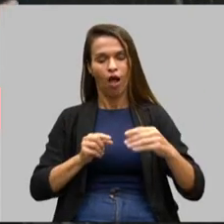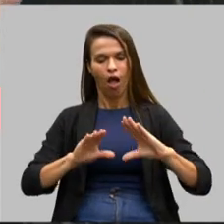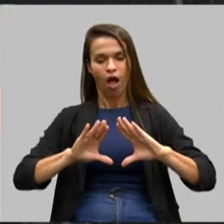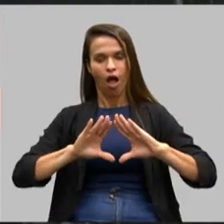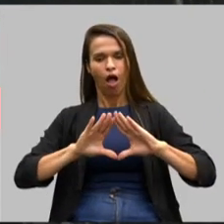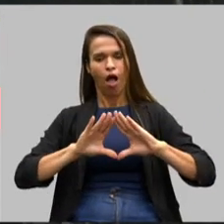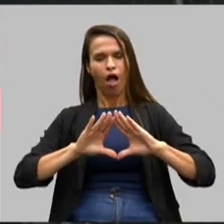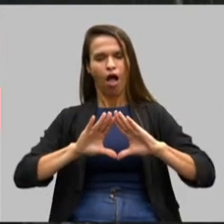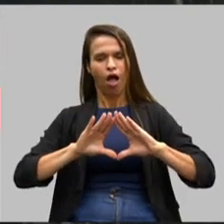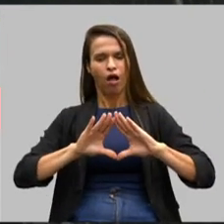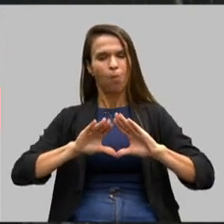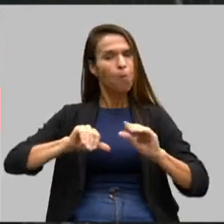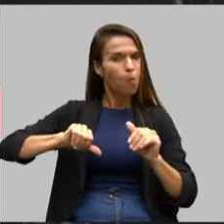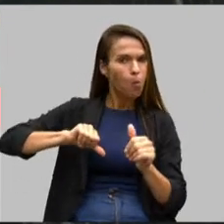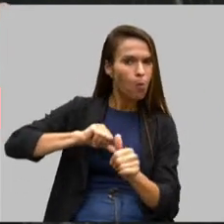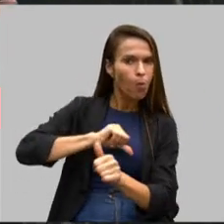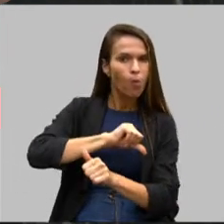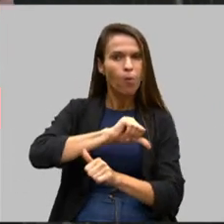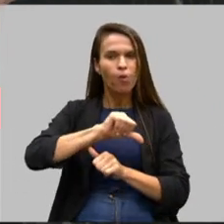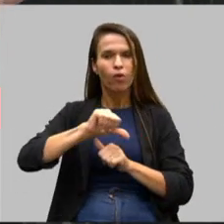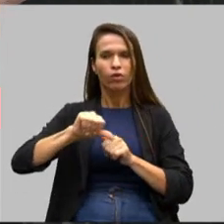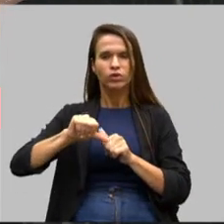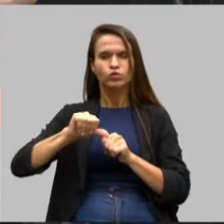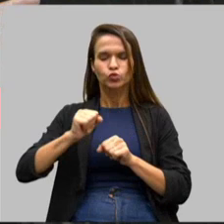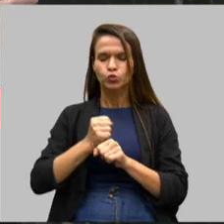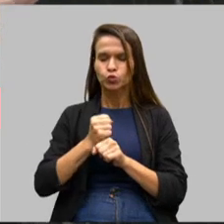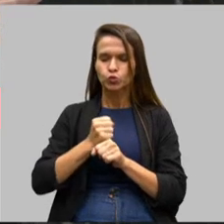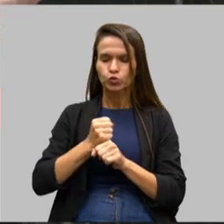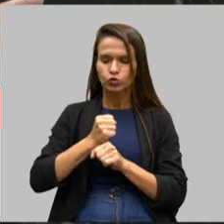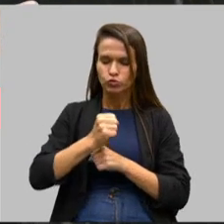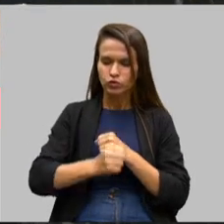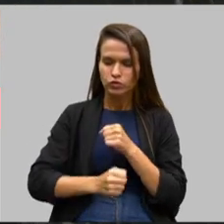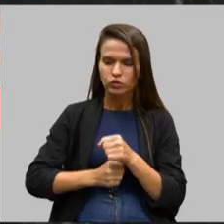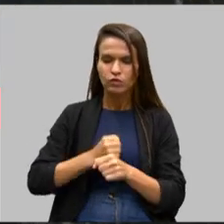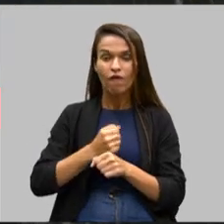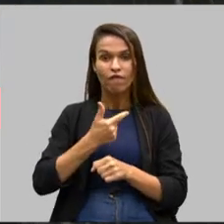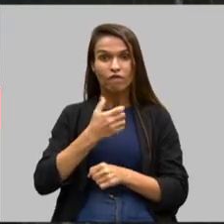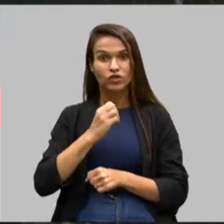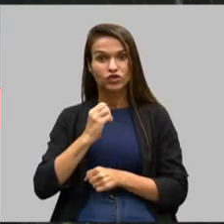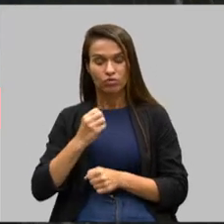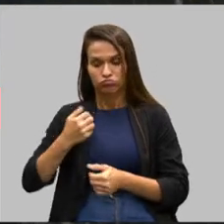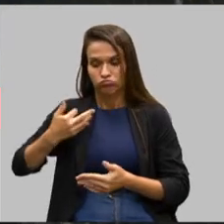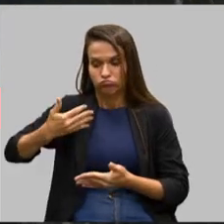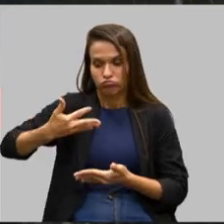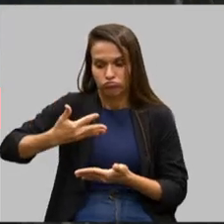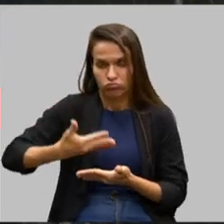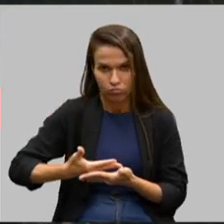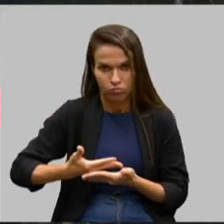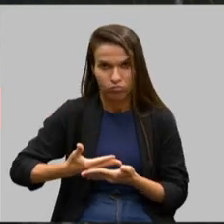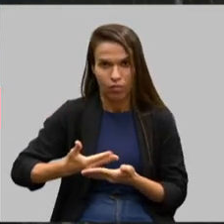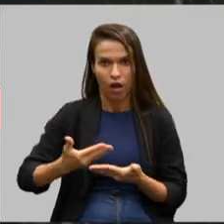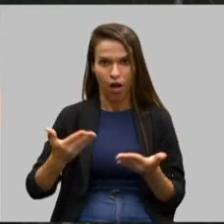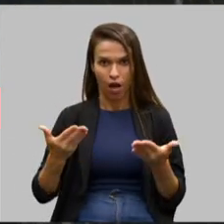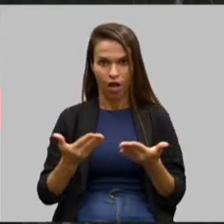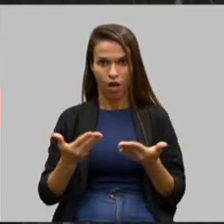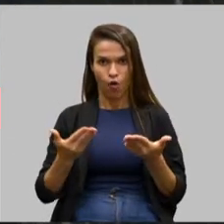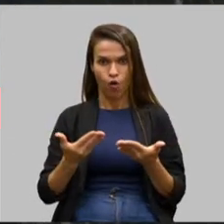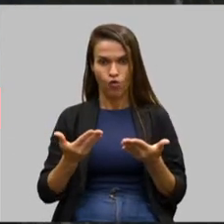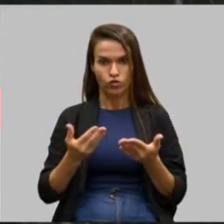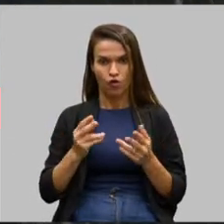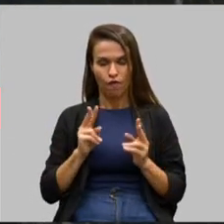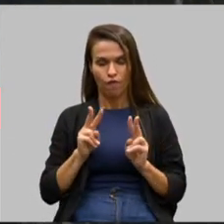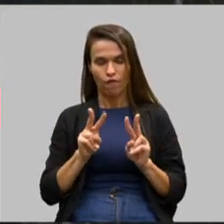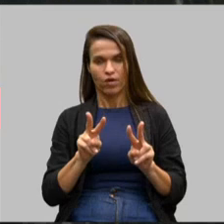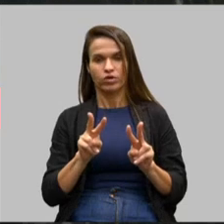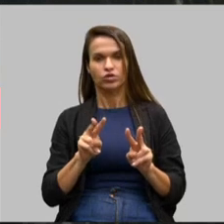mudou dos últimos 20 anos para cá. E hoje eu vejo que nós